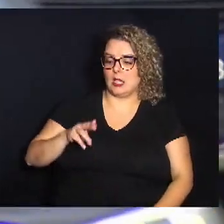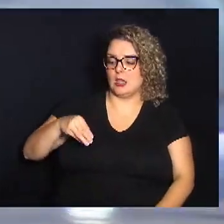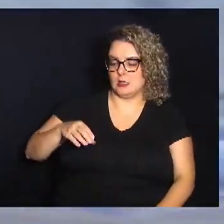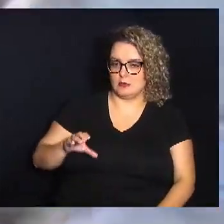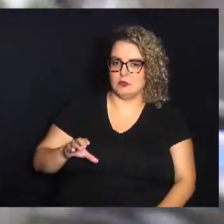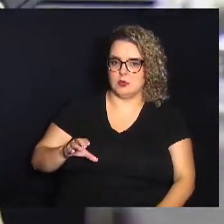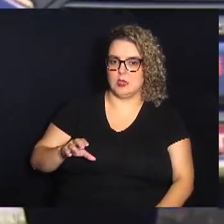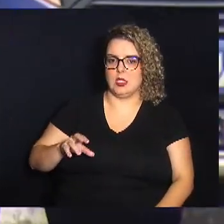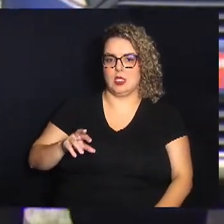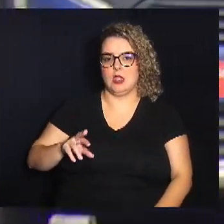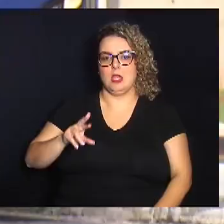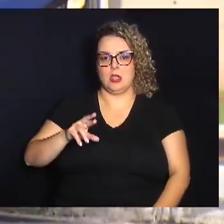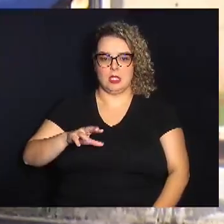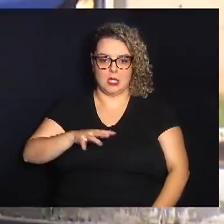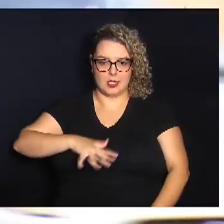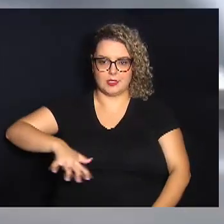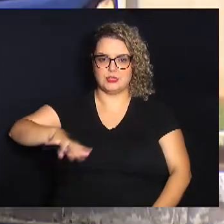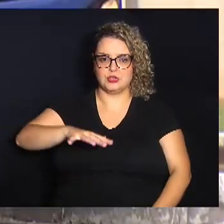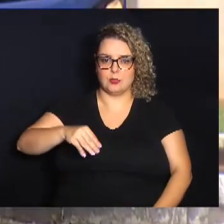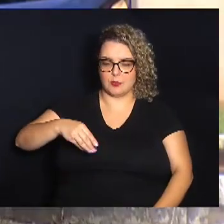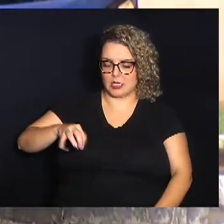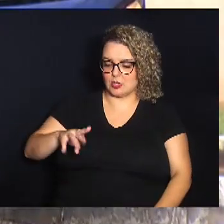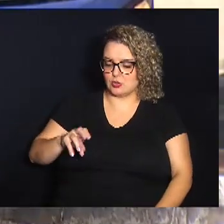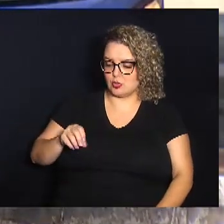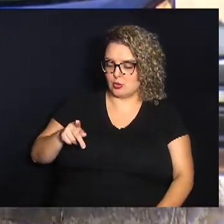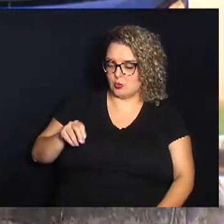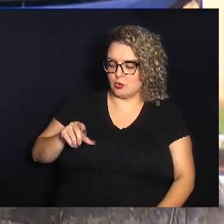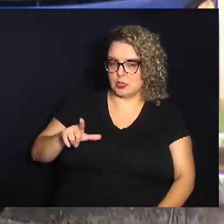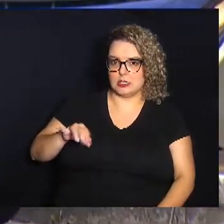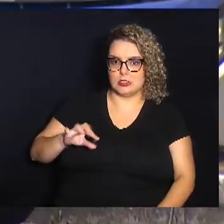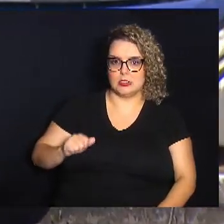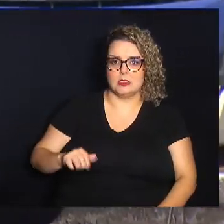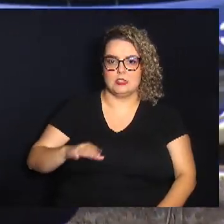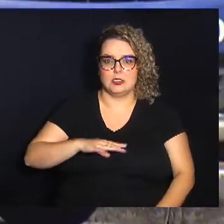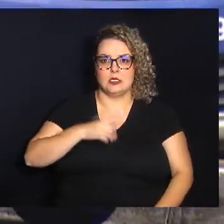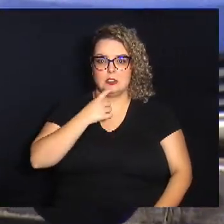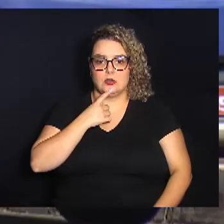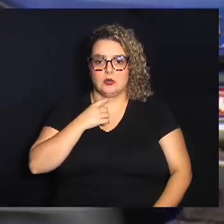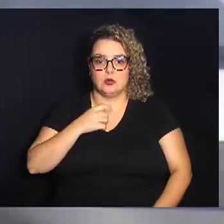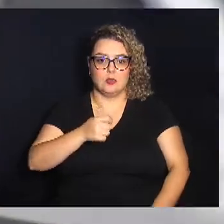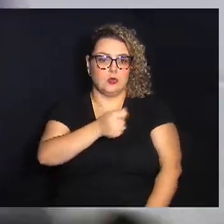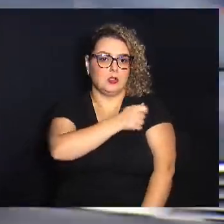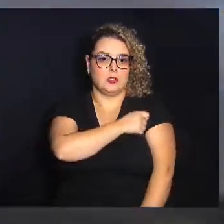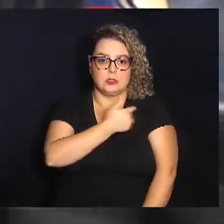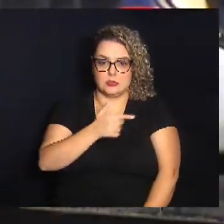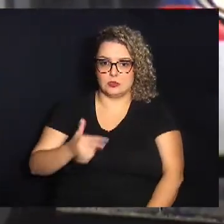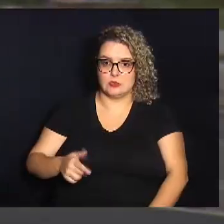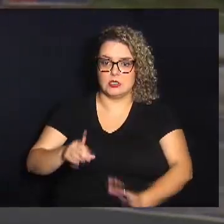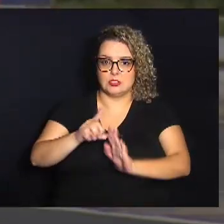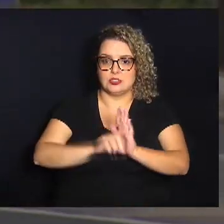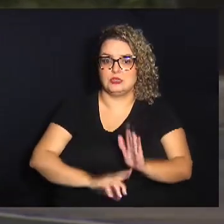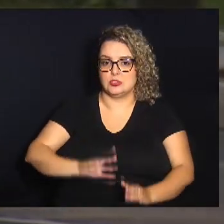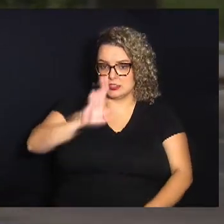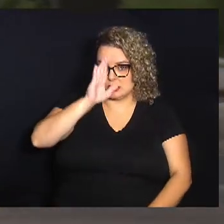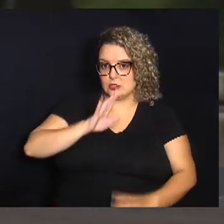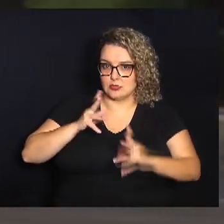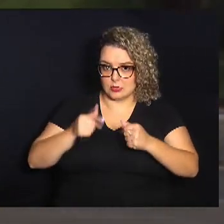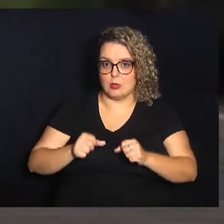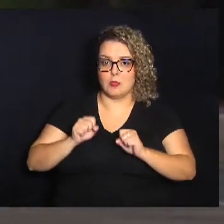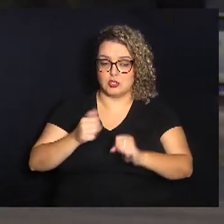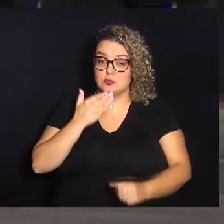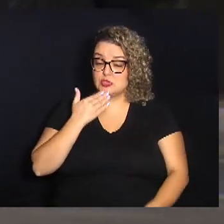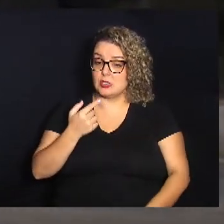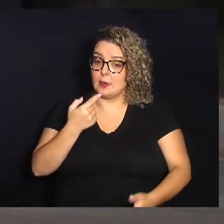região metropolitana de Campinas, o estudante que não tiver direito à gratuidade total pode solicitar a meia tarifa,